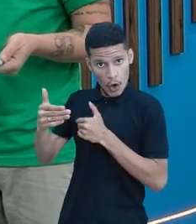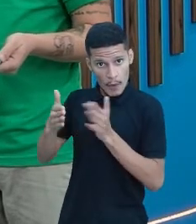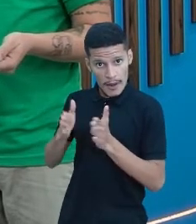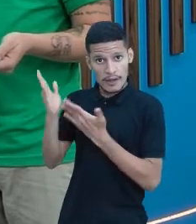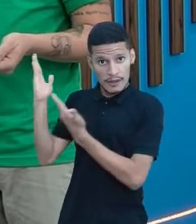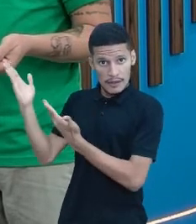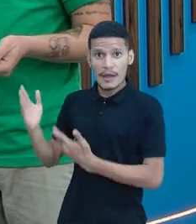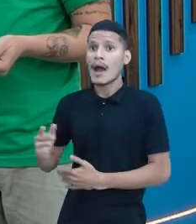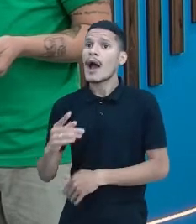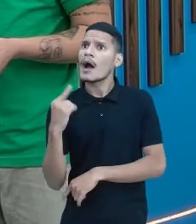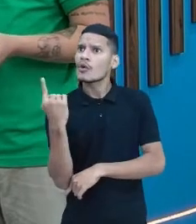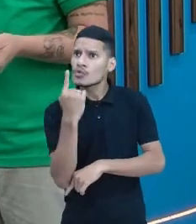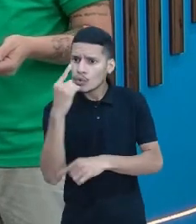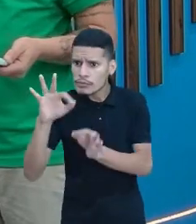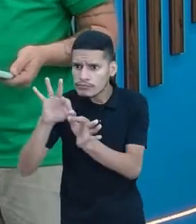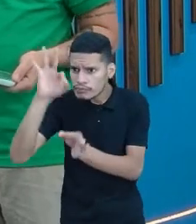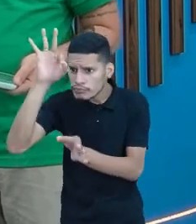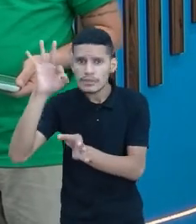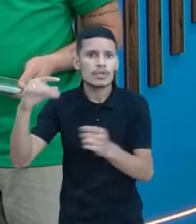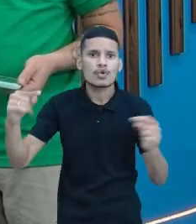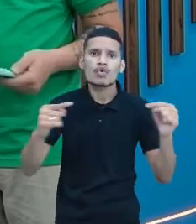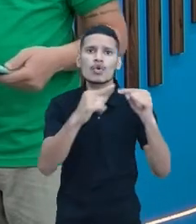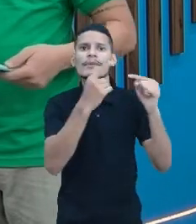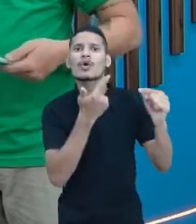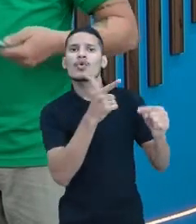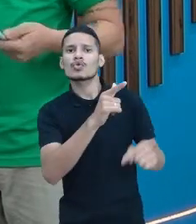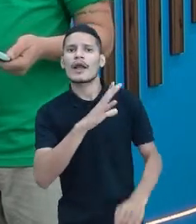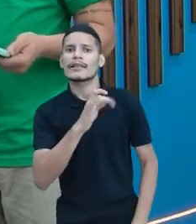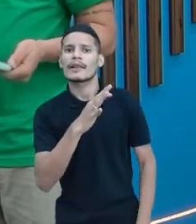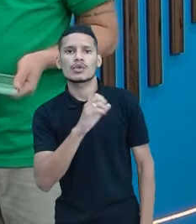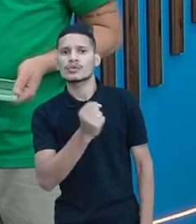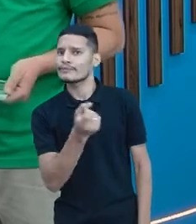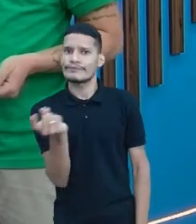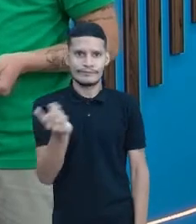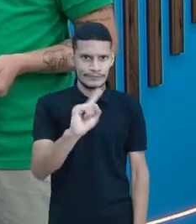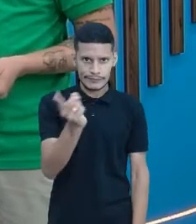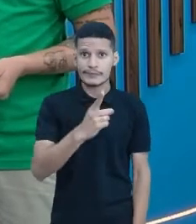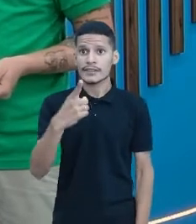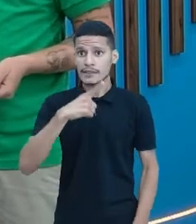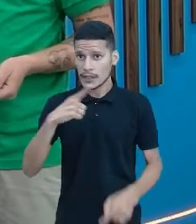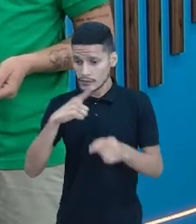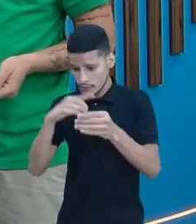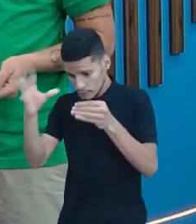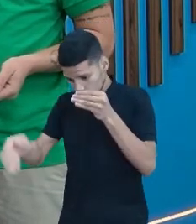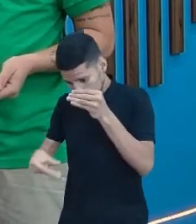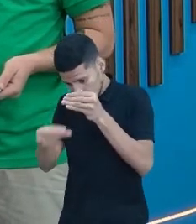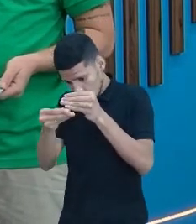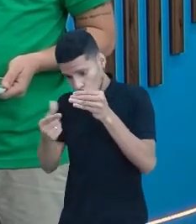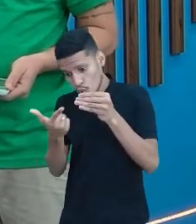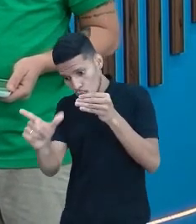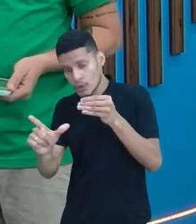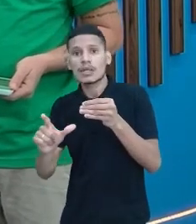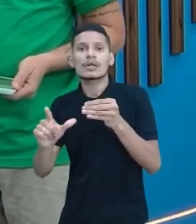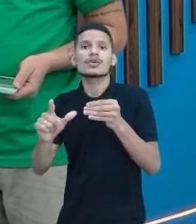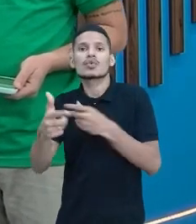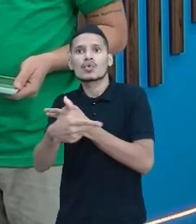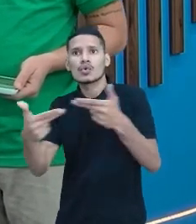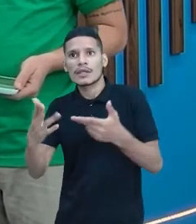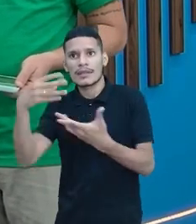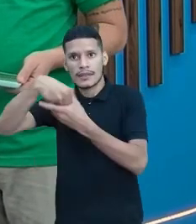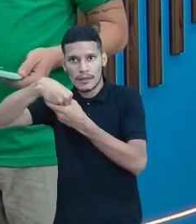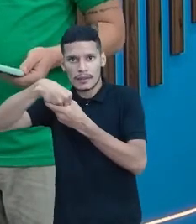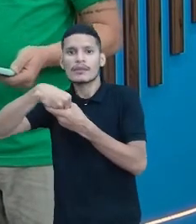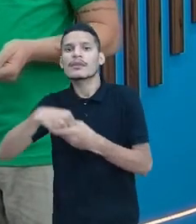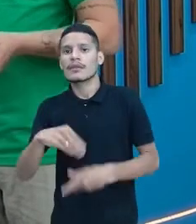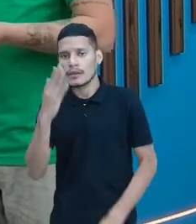altura ela não vai coincidir com nenhum dos catetos. Ela vai ter um elemento em particular, aquele ali que a gente vai chamar de